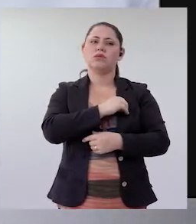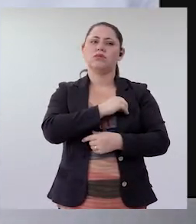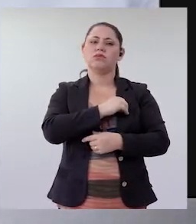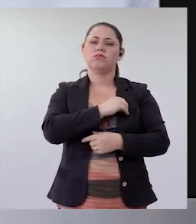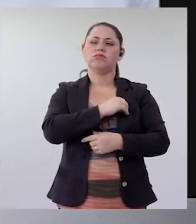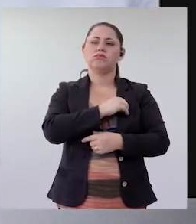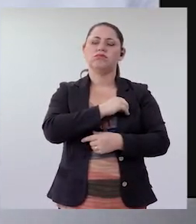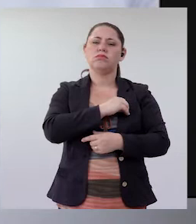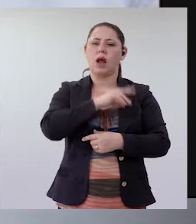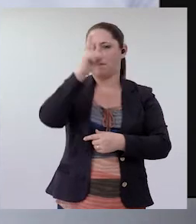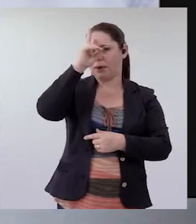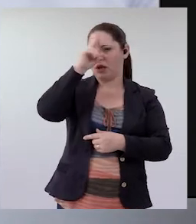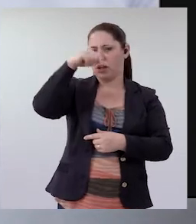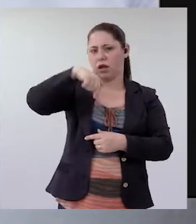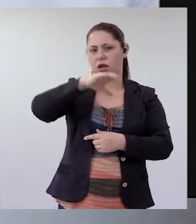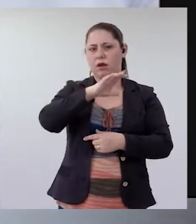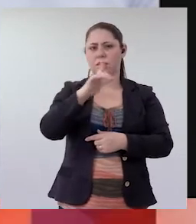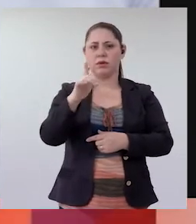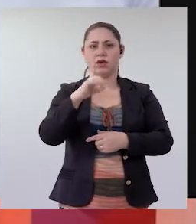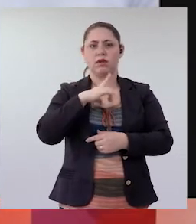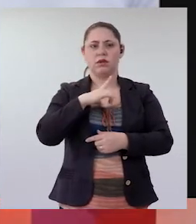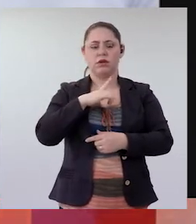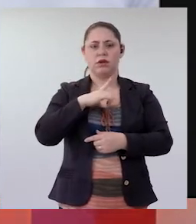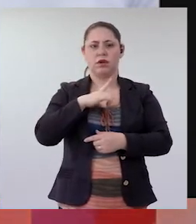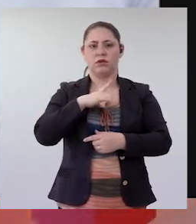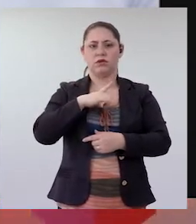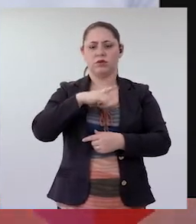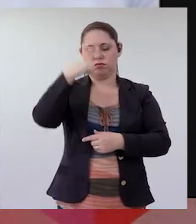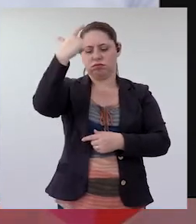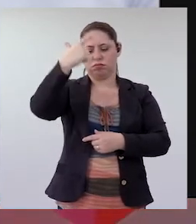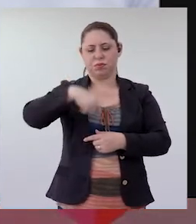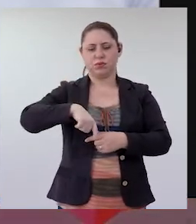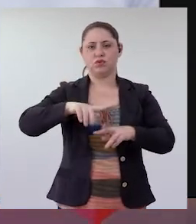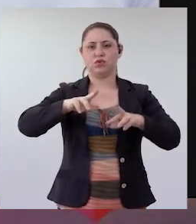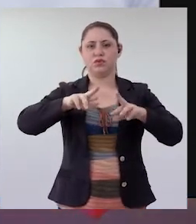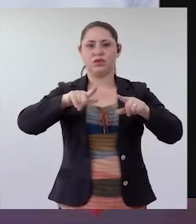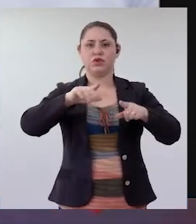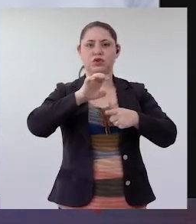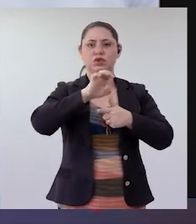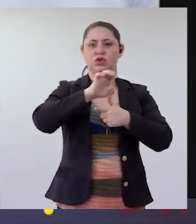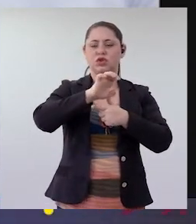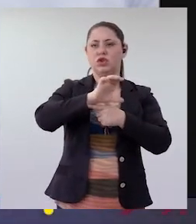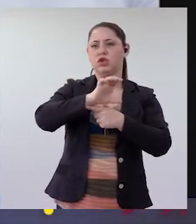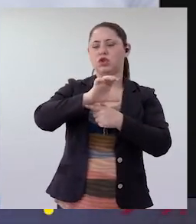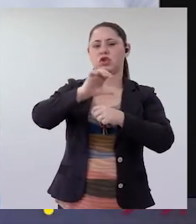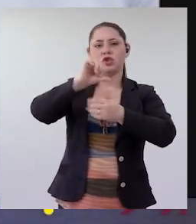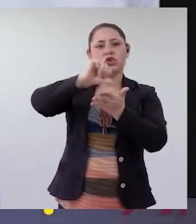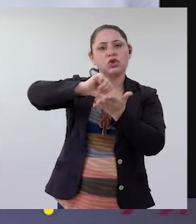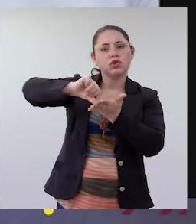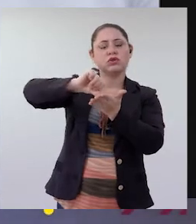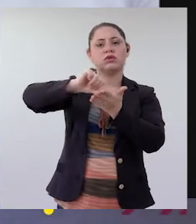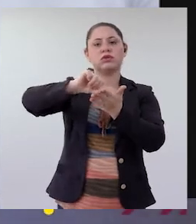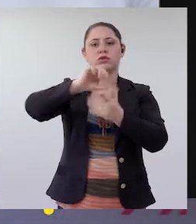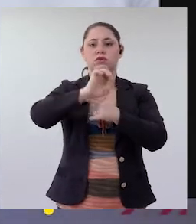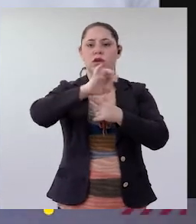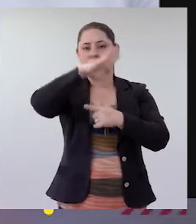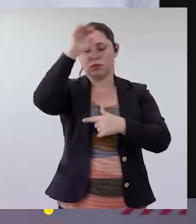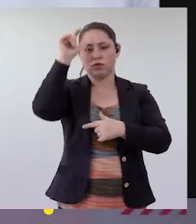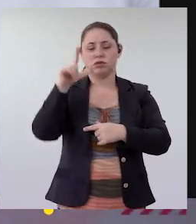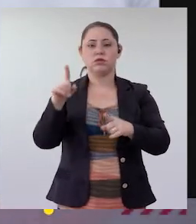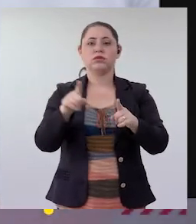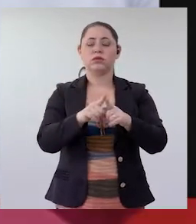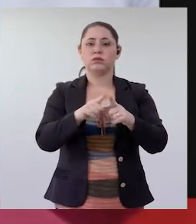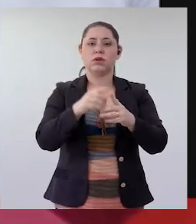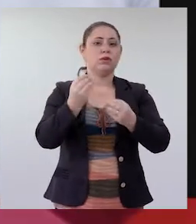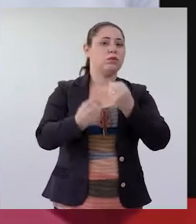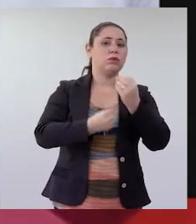frisar aqui que Campo Grande teve uma postura diferente de outras capitais, talvez Mato Grosso do Sul, né, enquanto estado